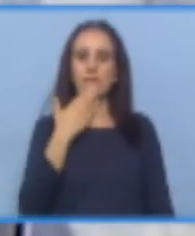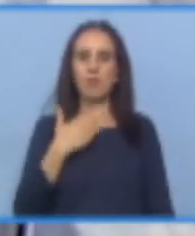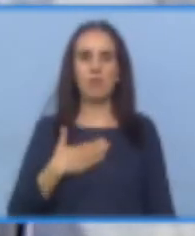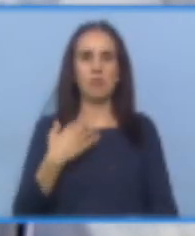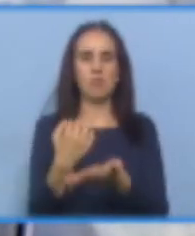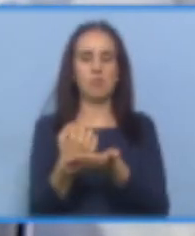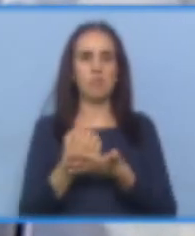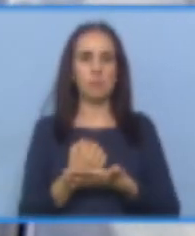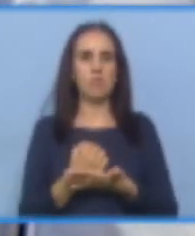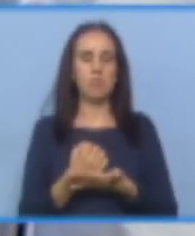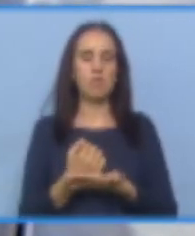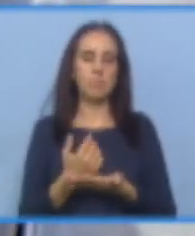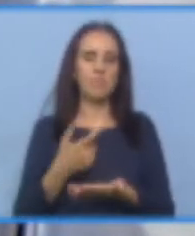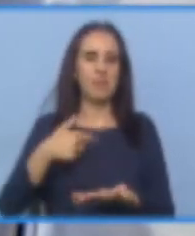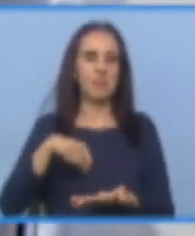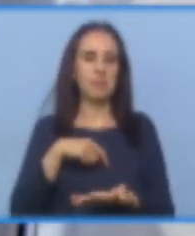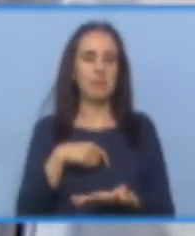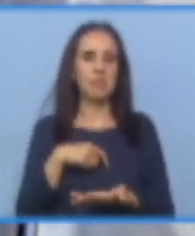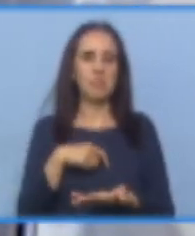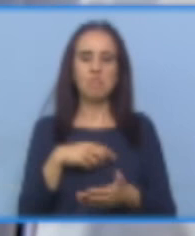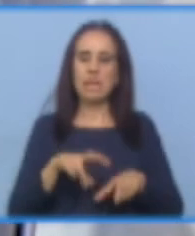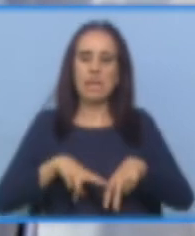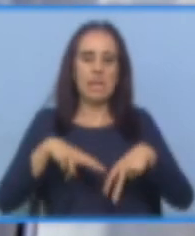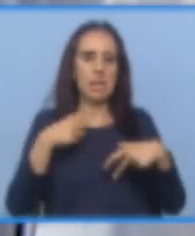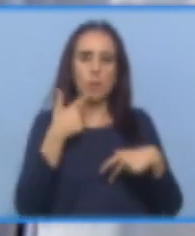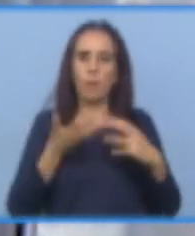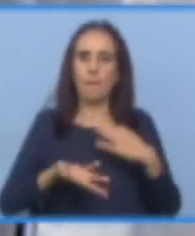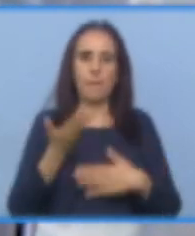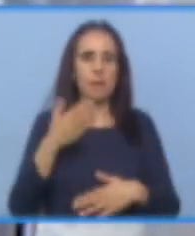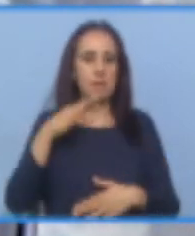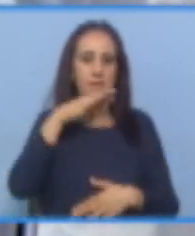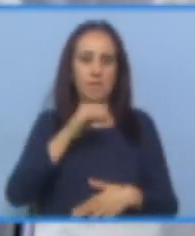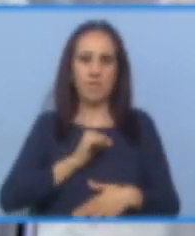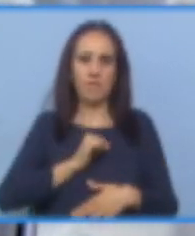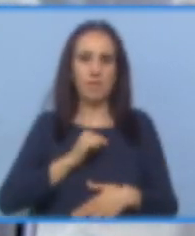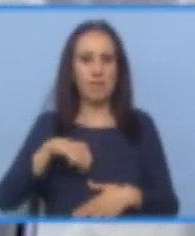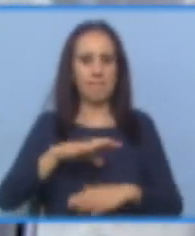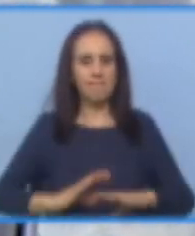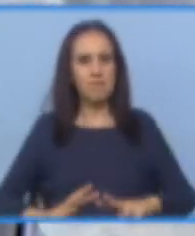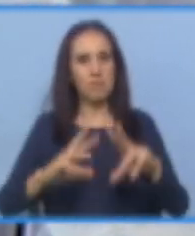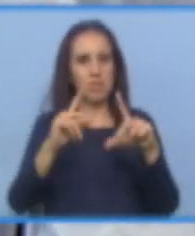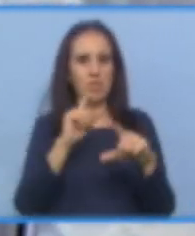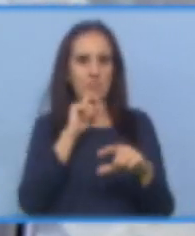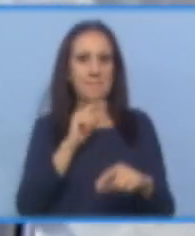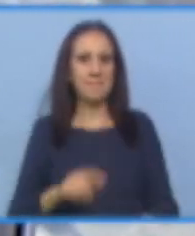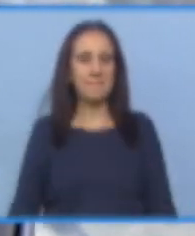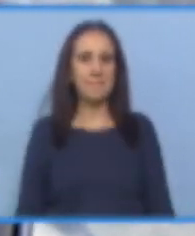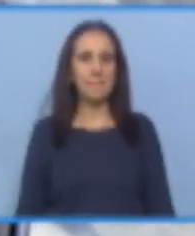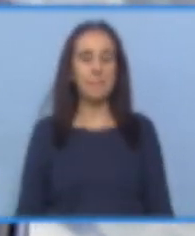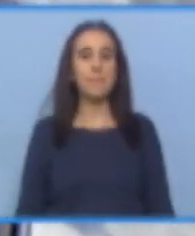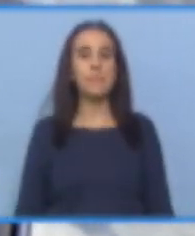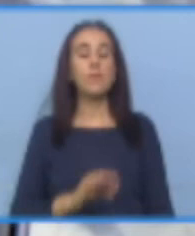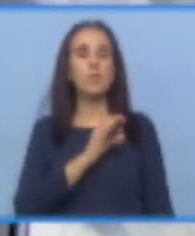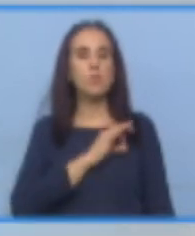contribuir para que tenhamos uma riqueza maior na nossa família, para conseguirmos crescer. Sr.